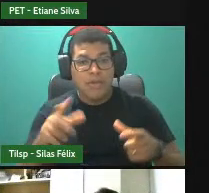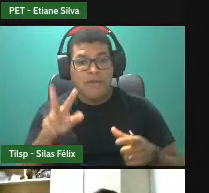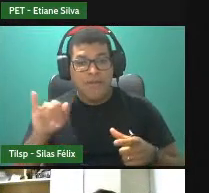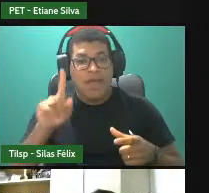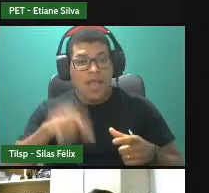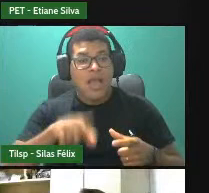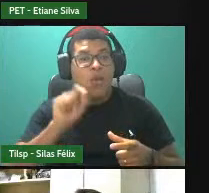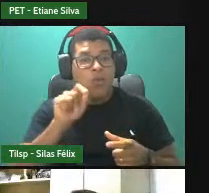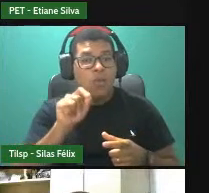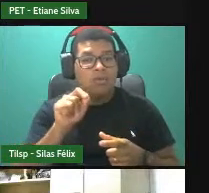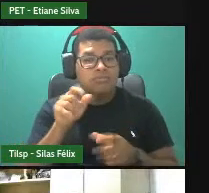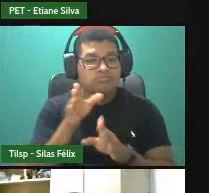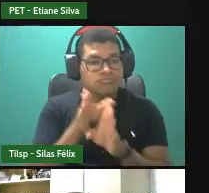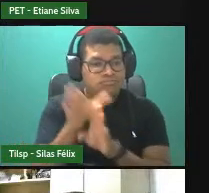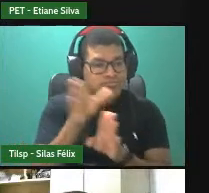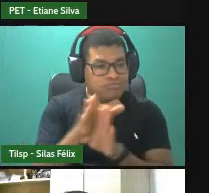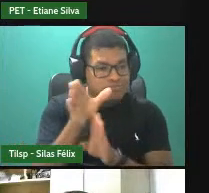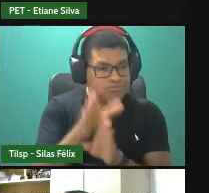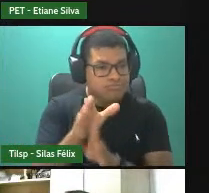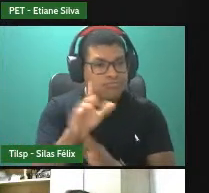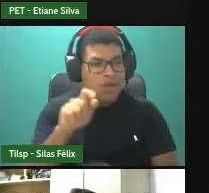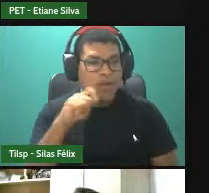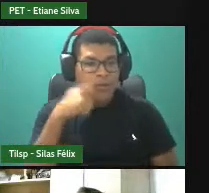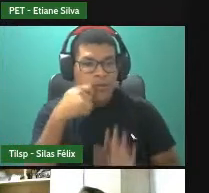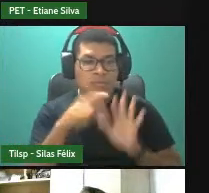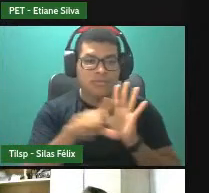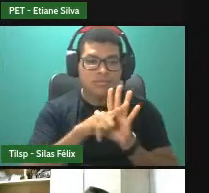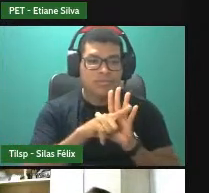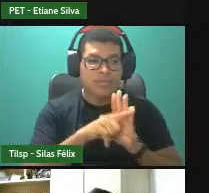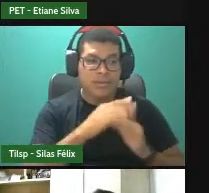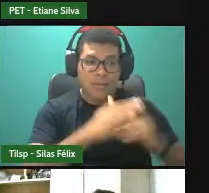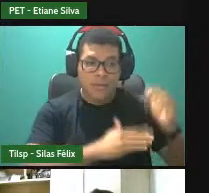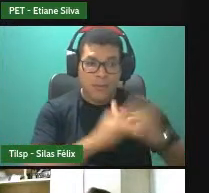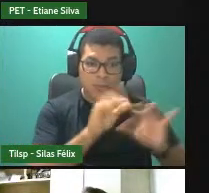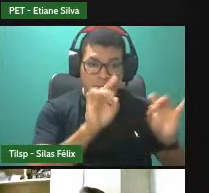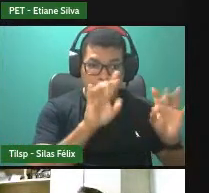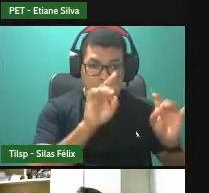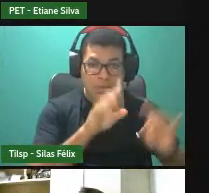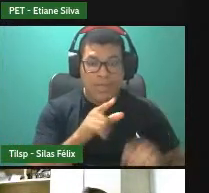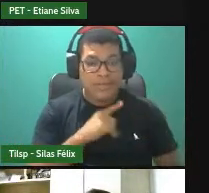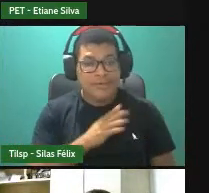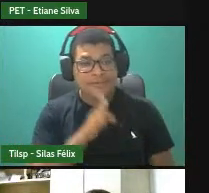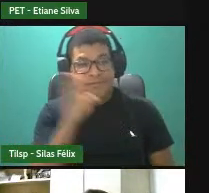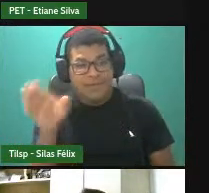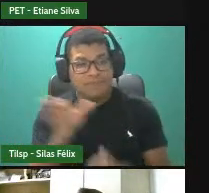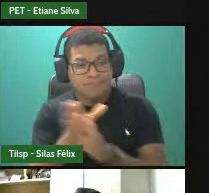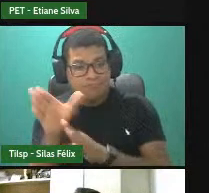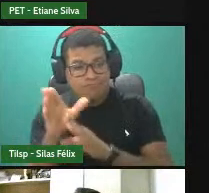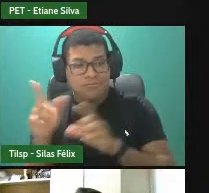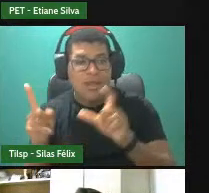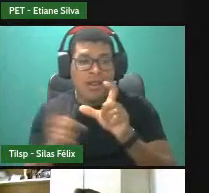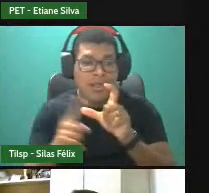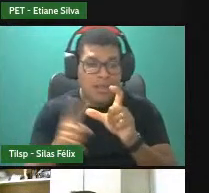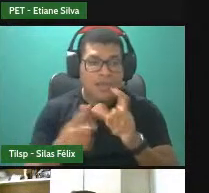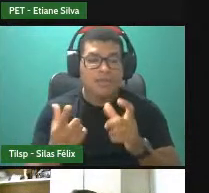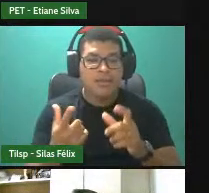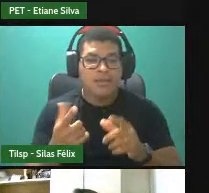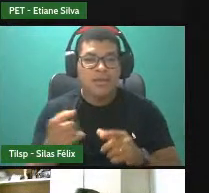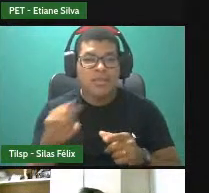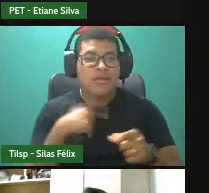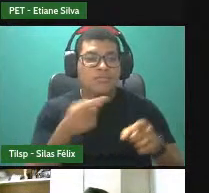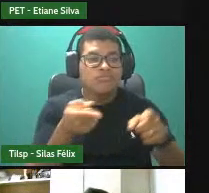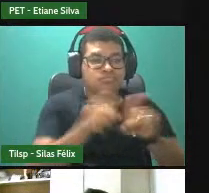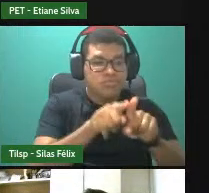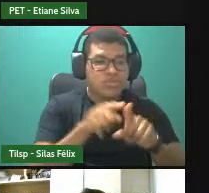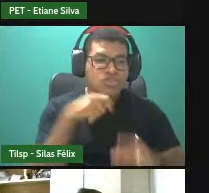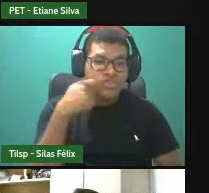orientação odontolegal. Especialistas em odontologia legal orientando clínicas odontológicas, convênios odontológicos, cirurgiões